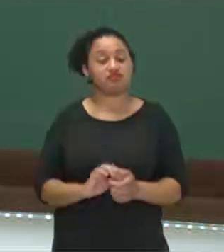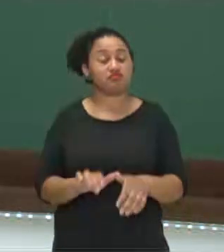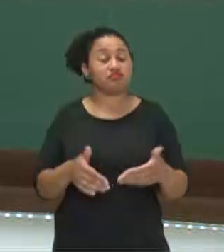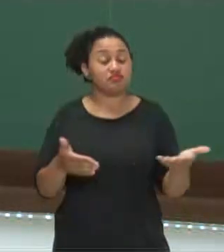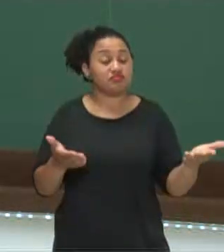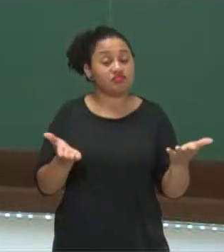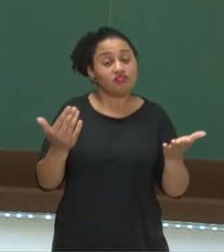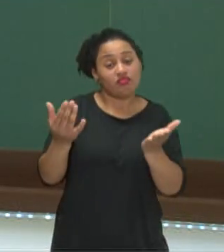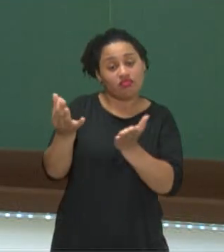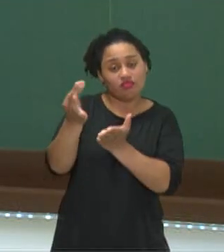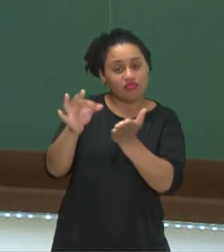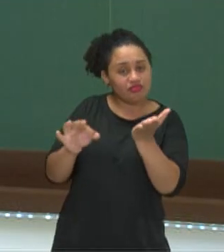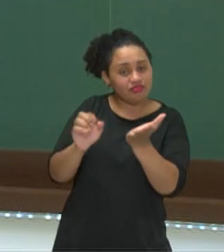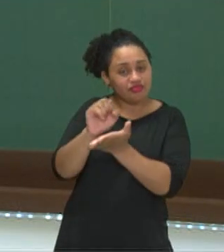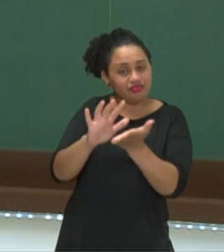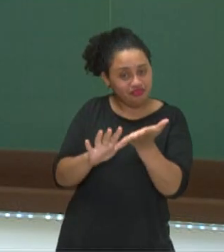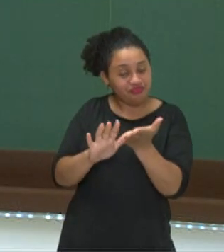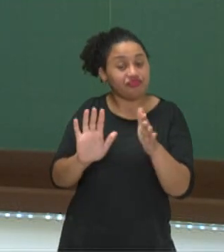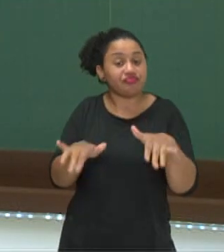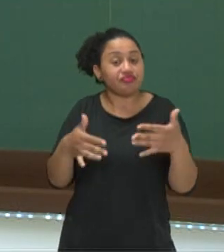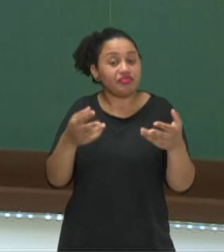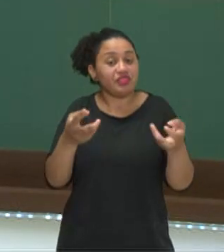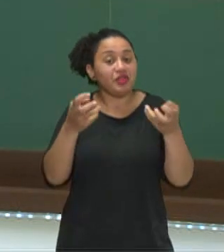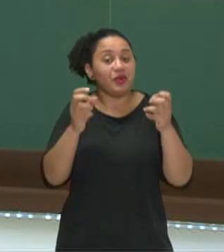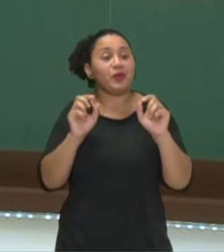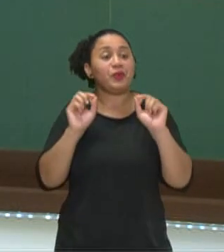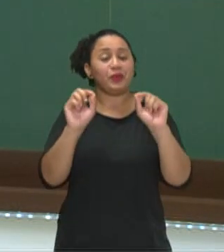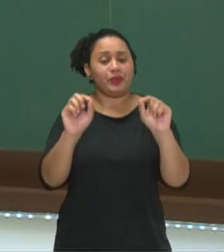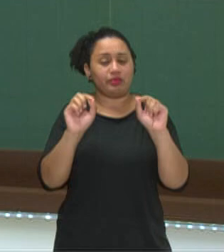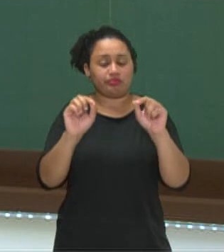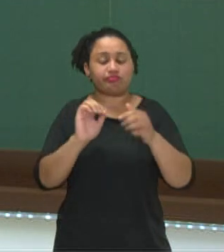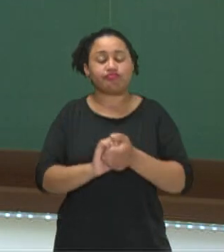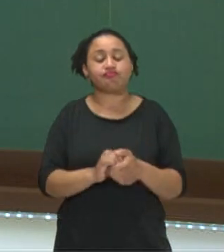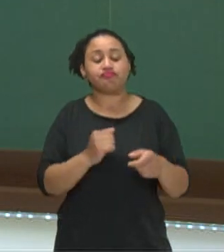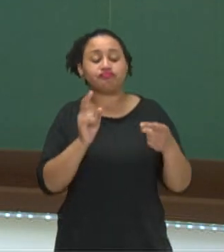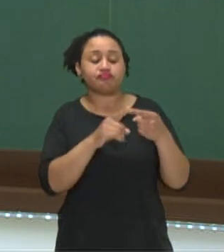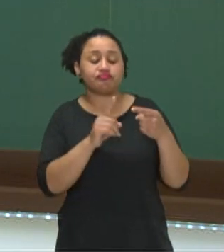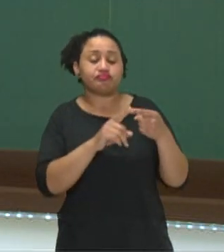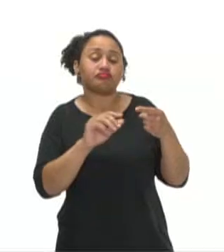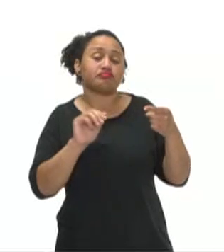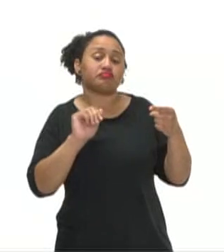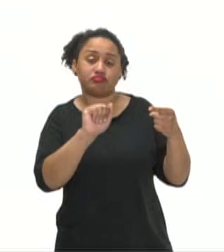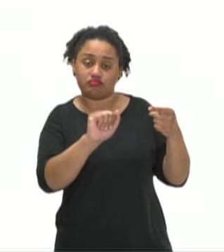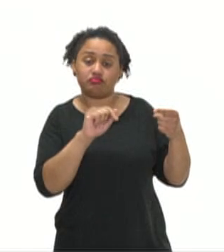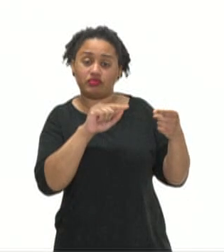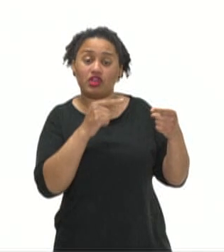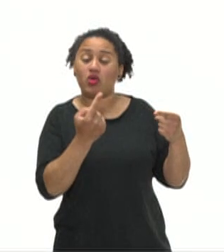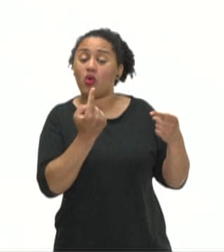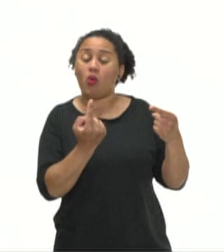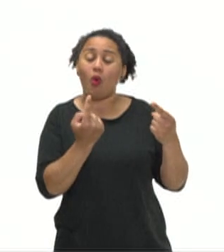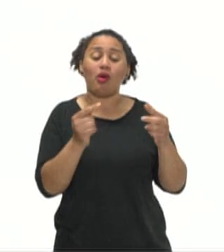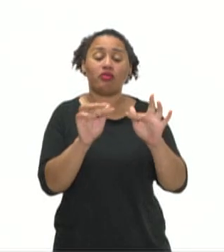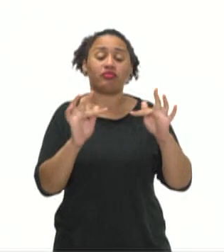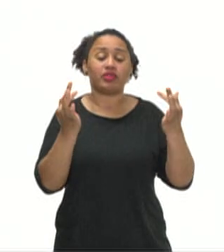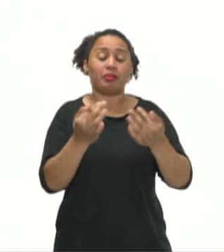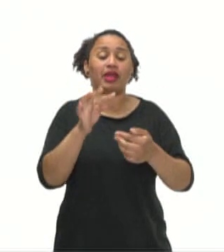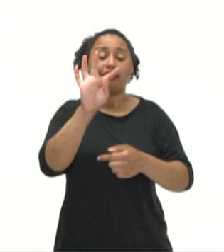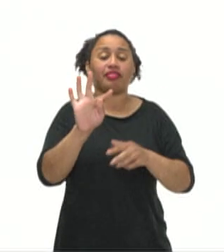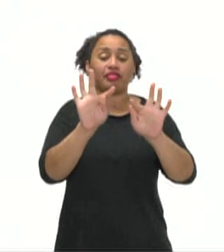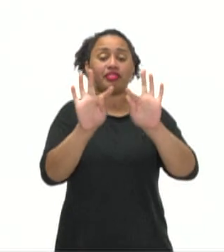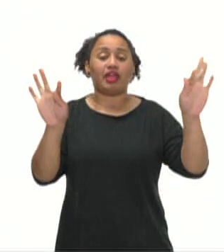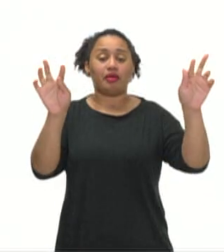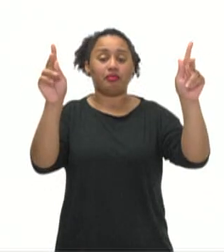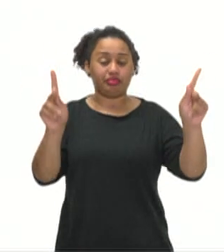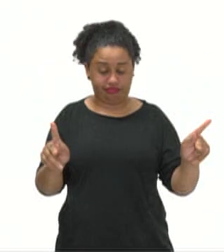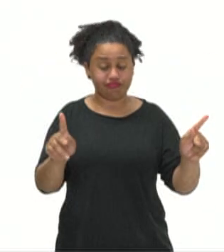Vamos para a correção da atividade? Olha só. Então, na letra A, a que família da tabela periódica cada